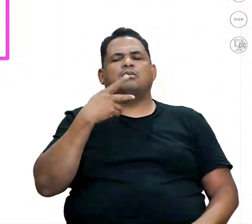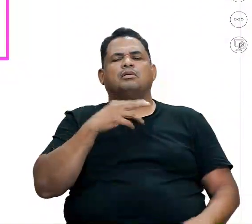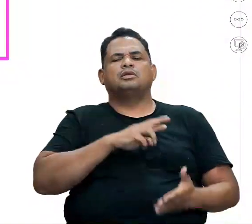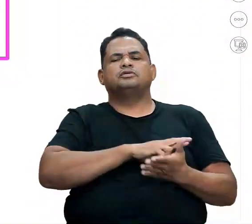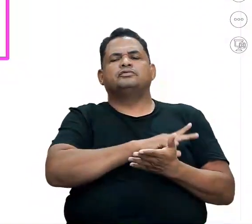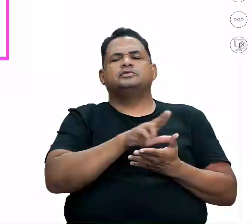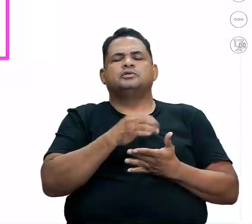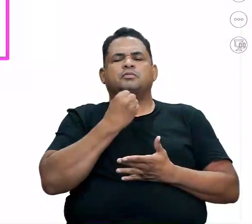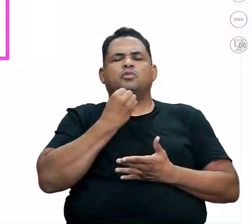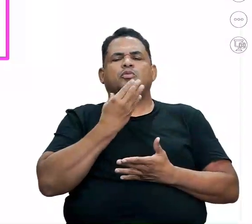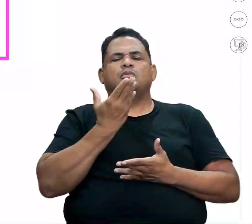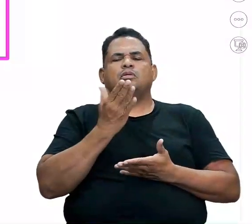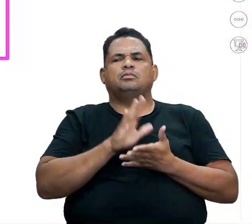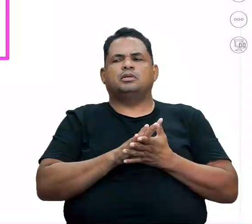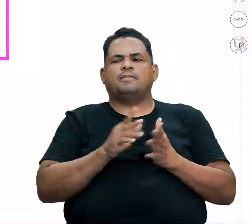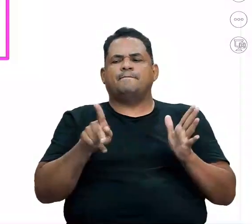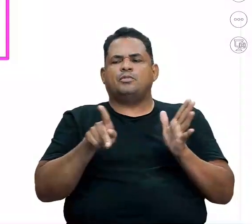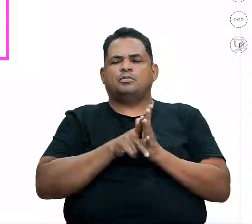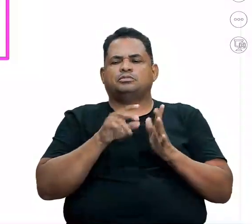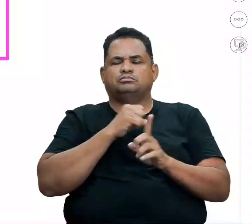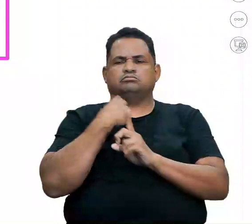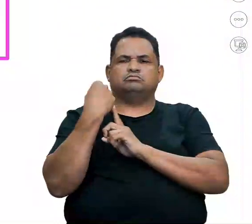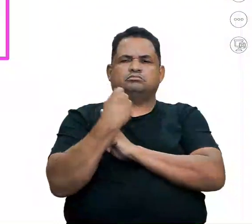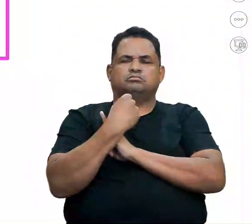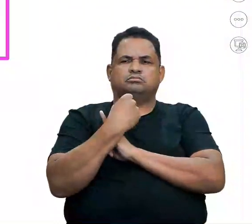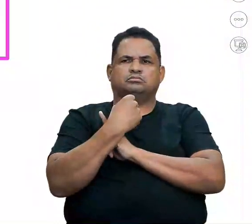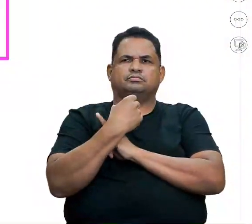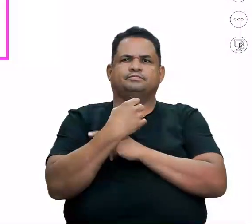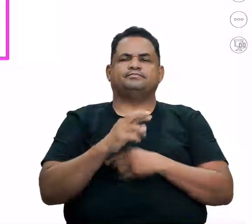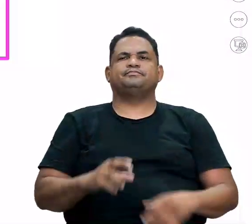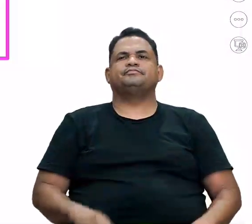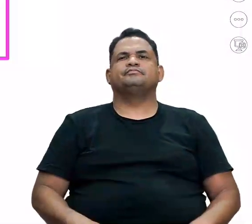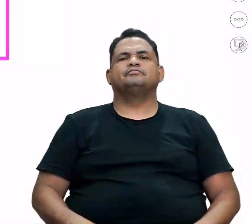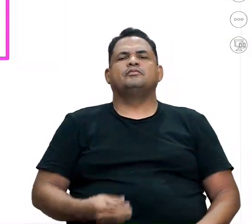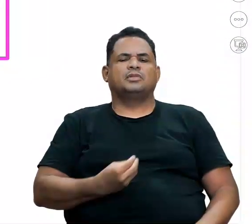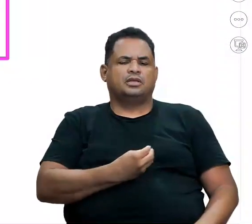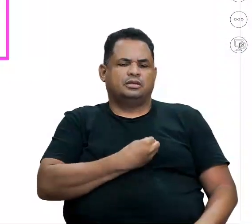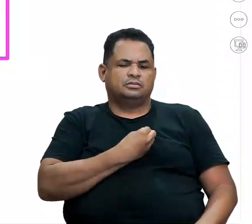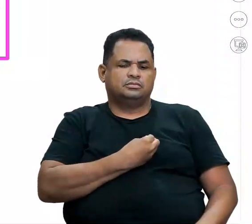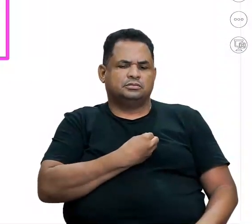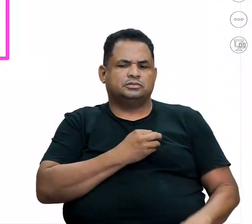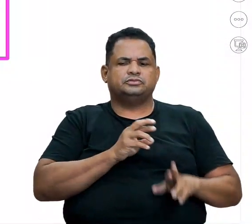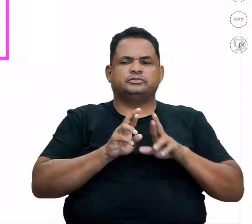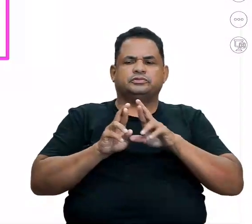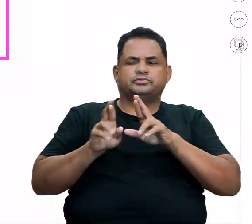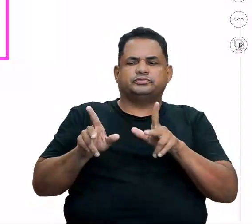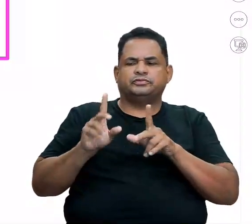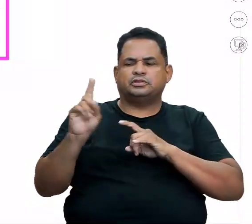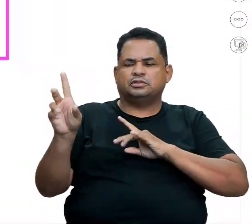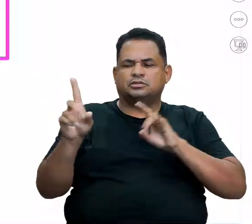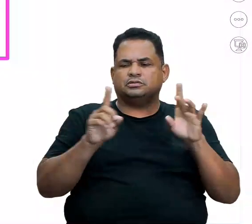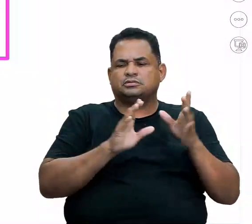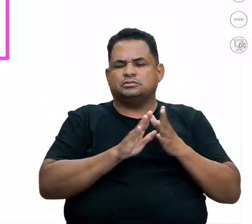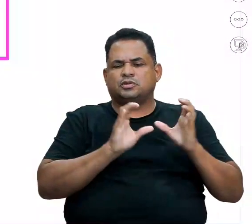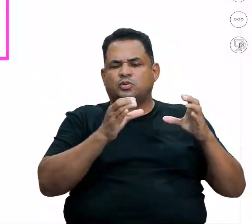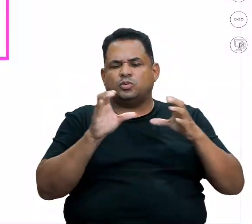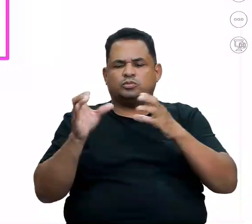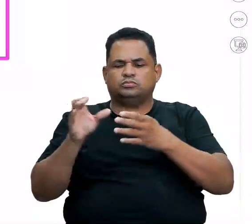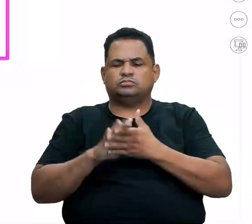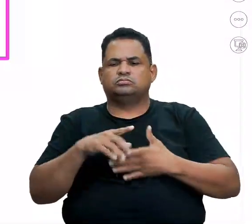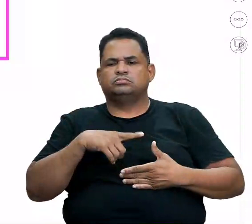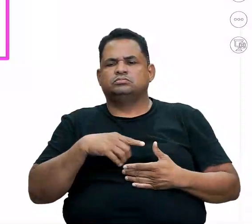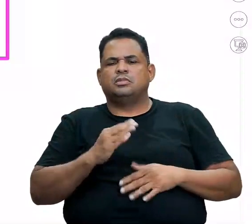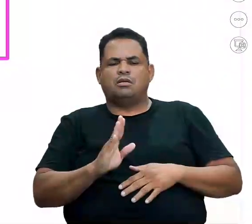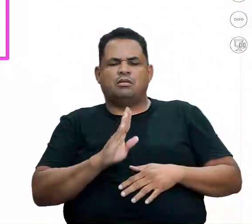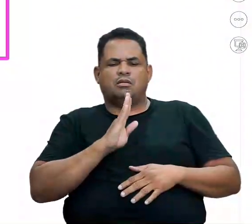sociedade? Da gente conviver com as diferenças e a partir das diferenças nos